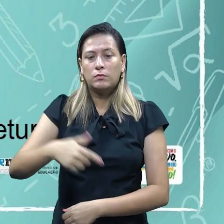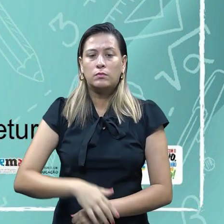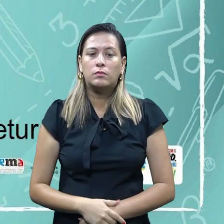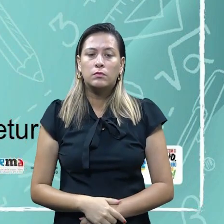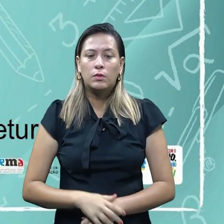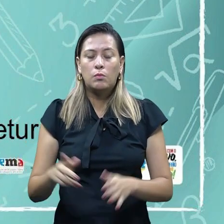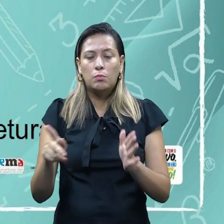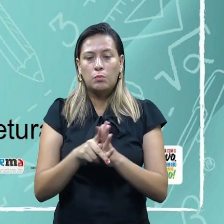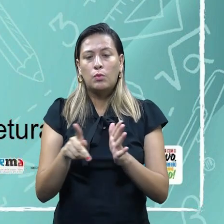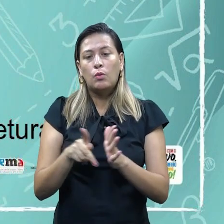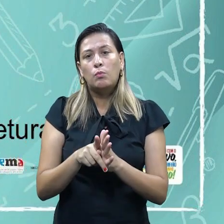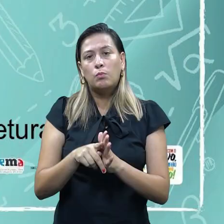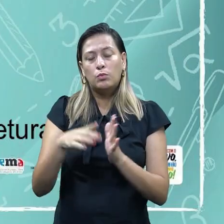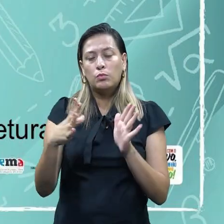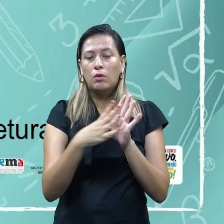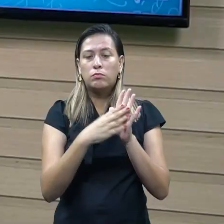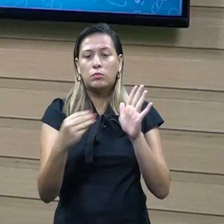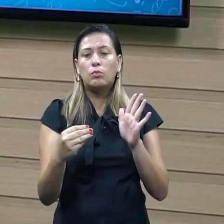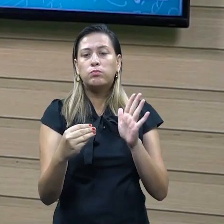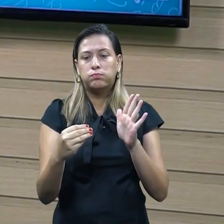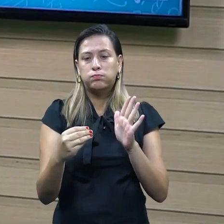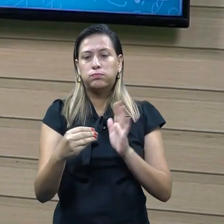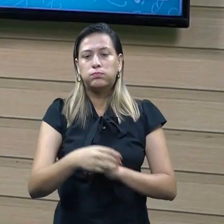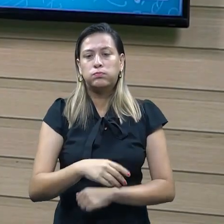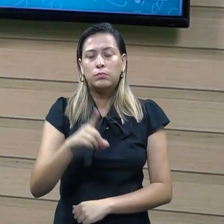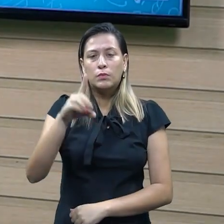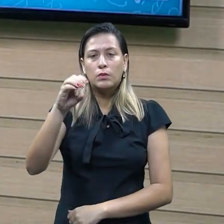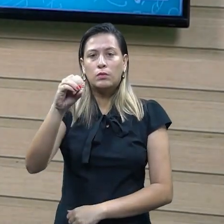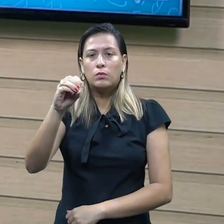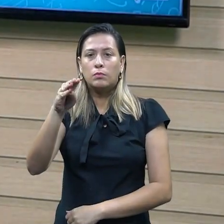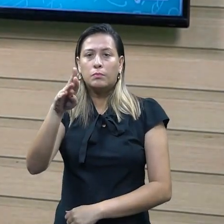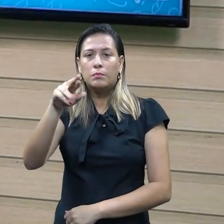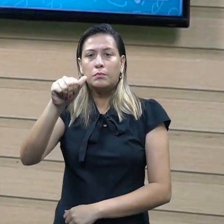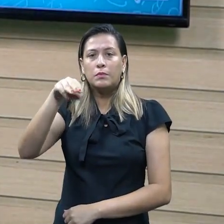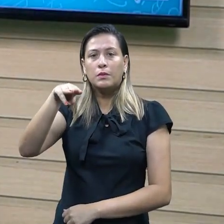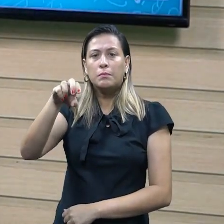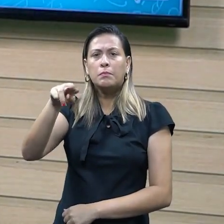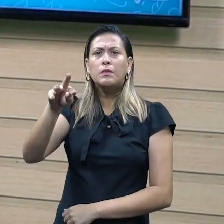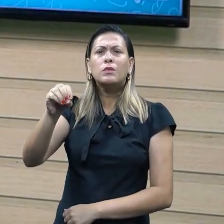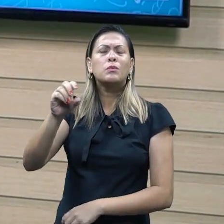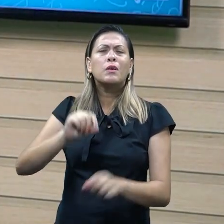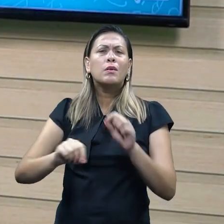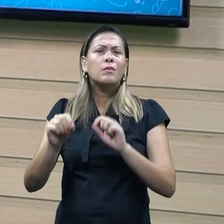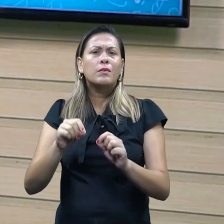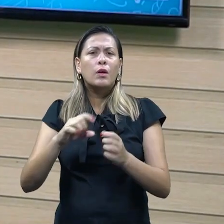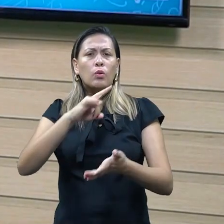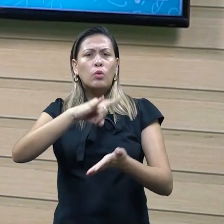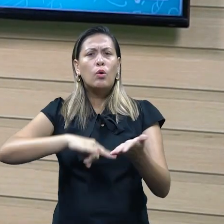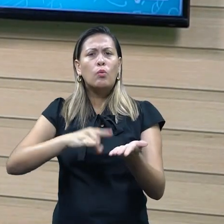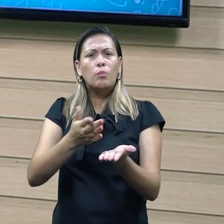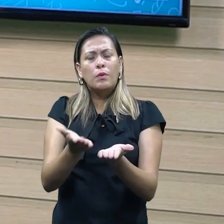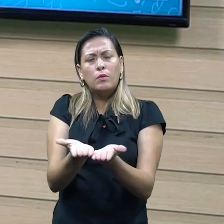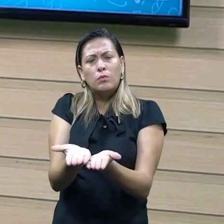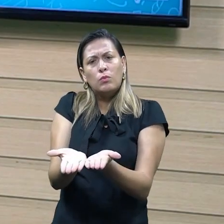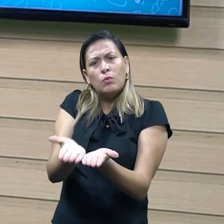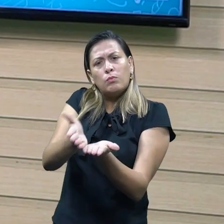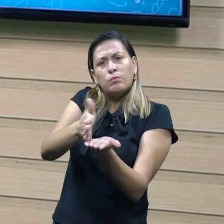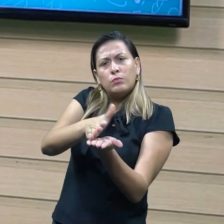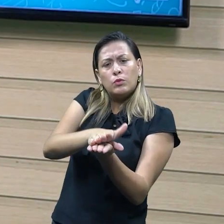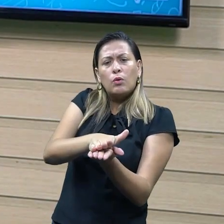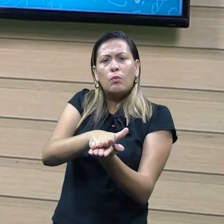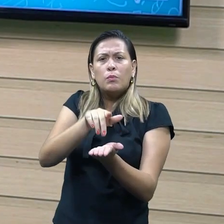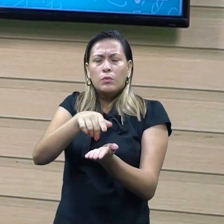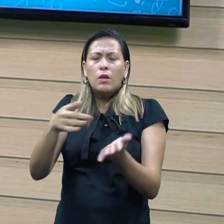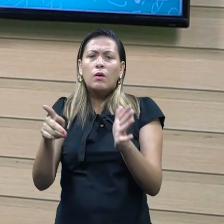13142, dobramento da cópia. Este dobramento da cópia é realmente a dobra do documento, em que ele especifica